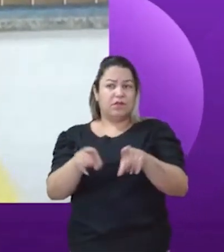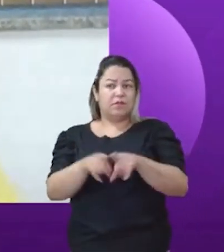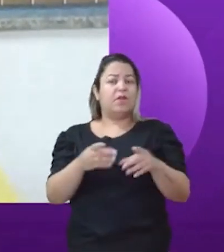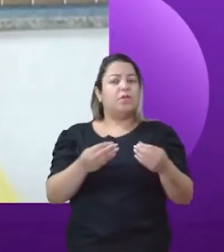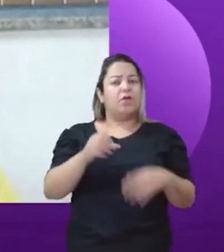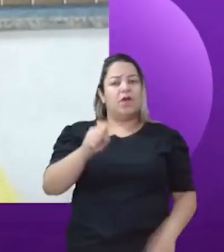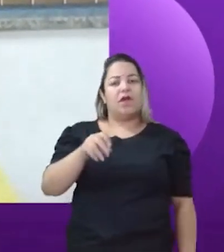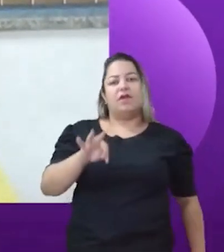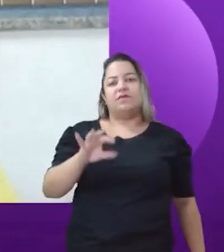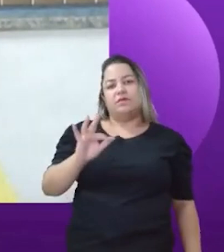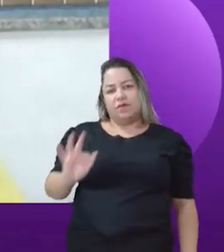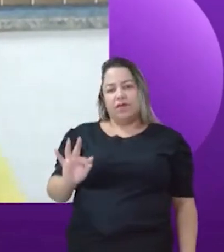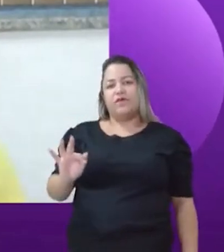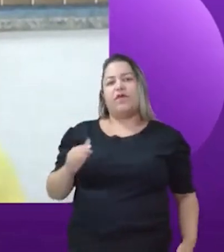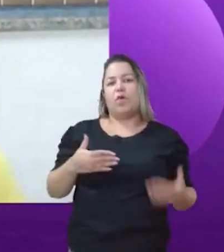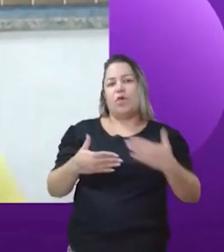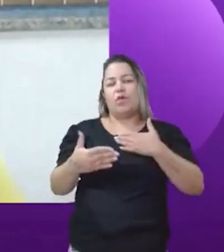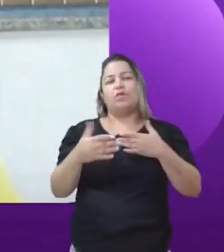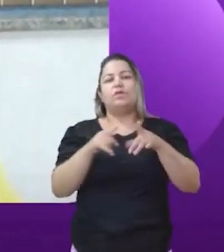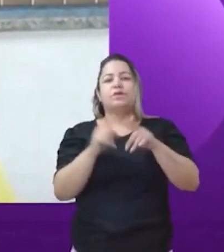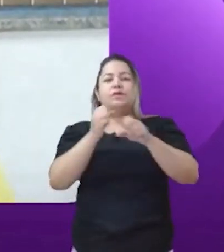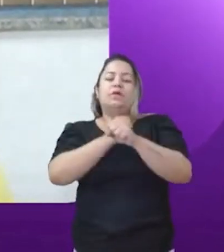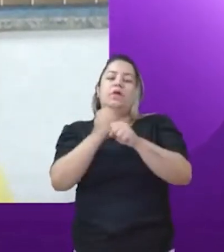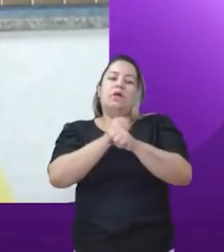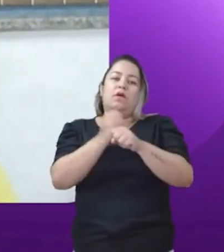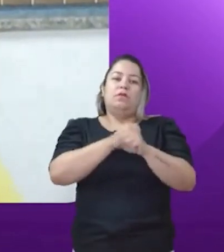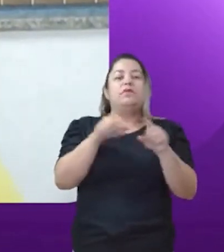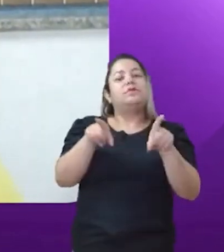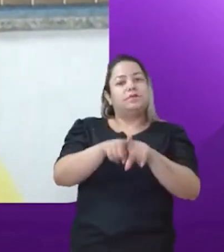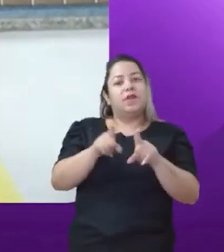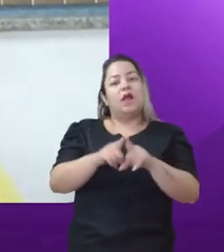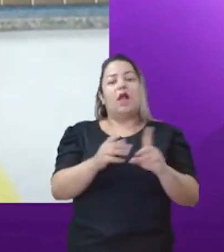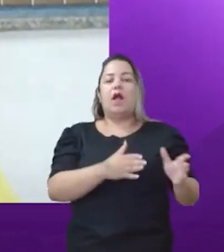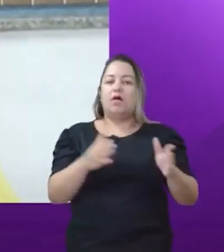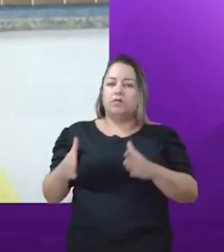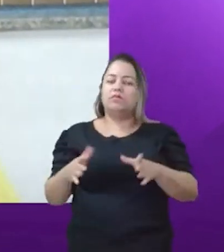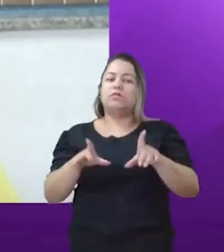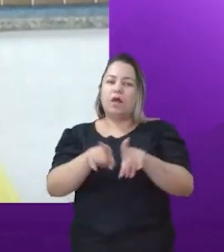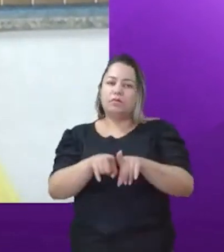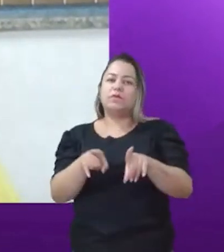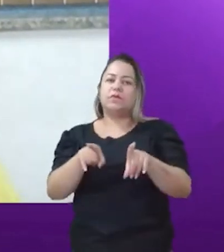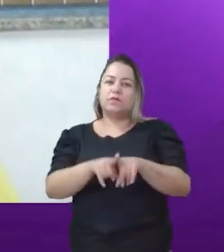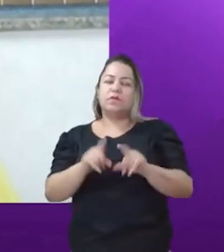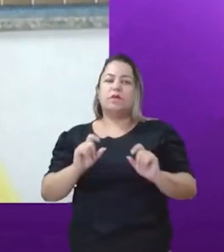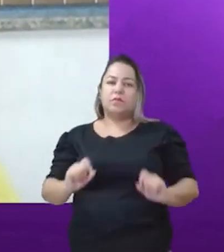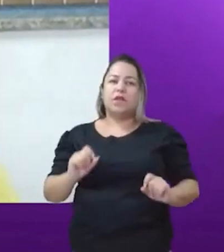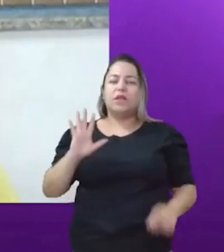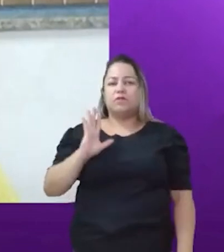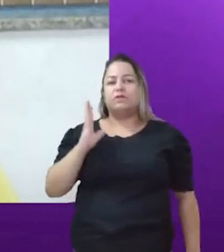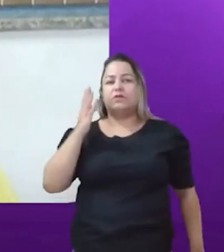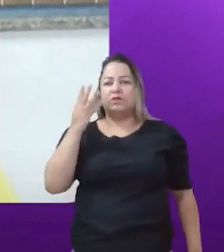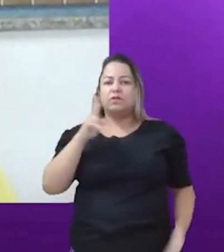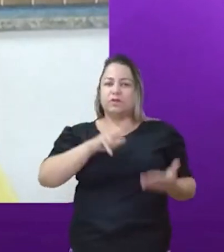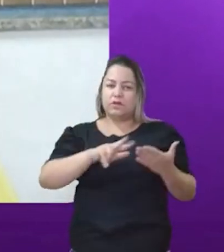o STF ao longo dos anos de execução. Foram estabelecidos alguns prazos também no bojo da